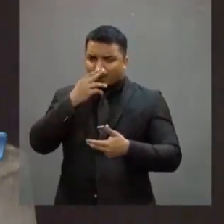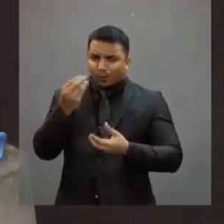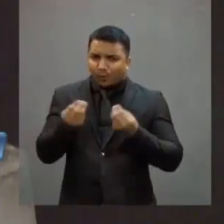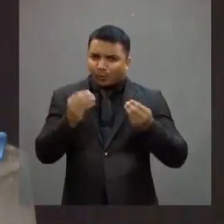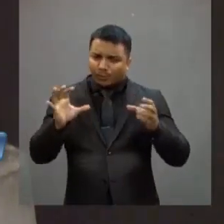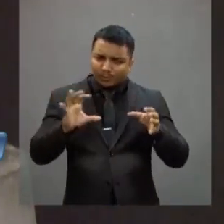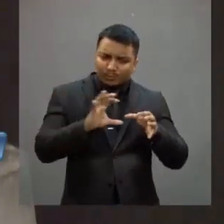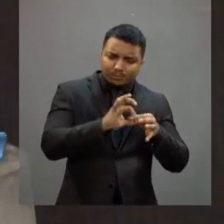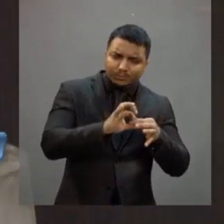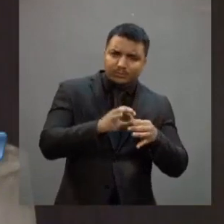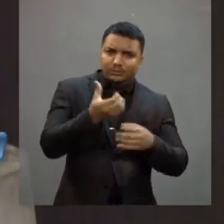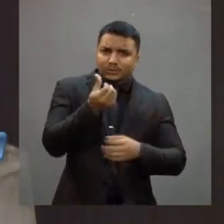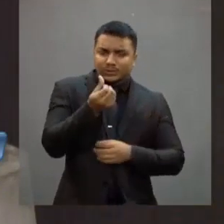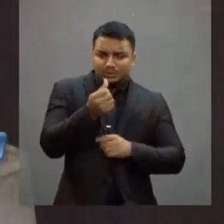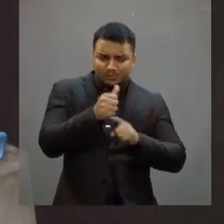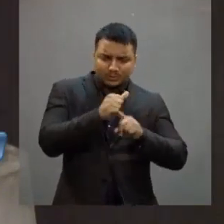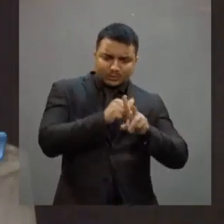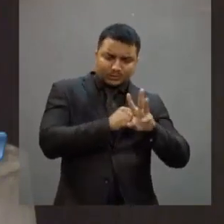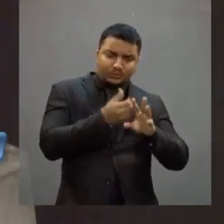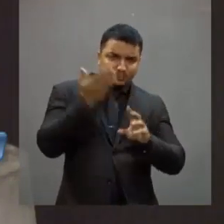de 6 meses atrás?